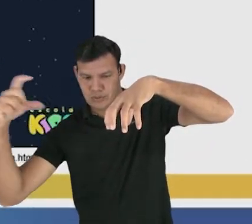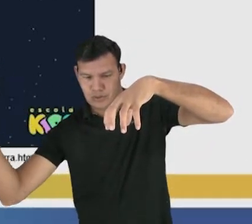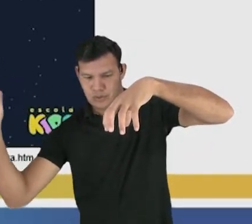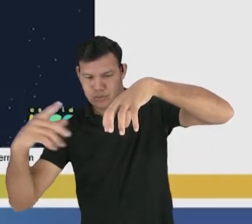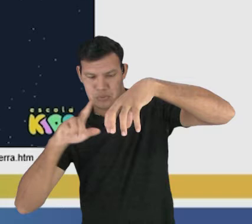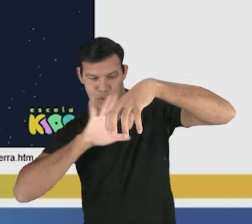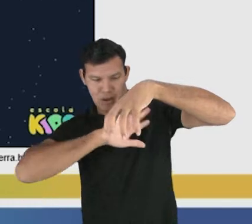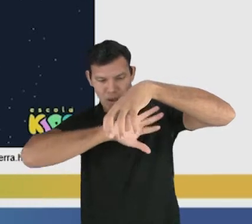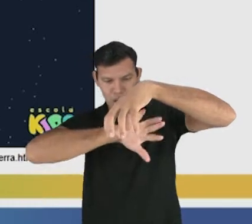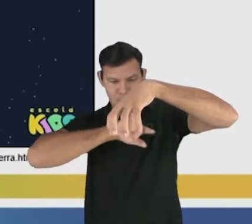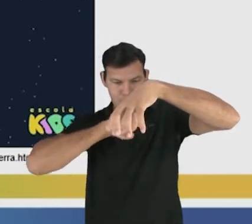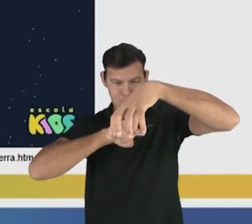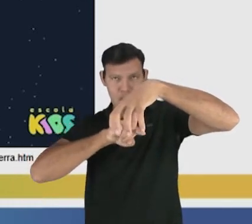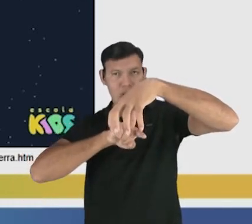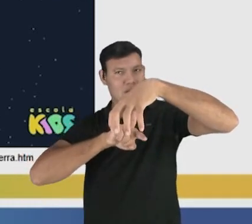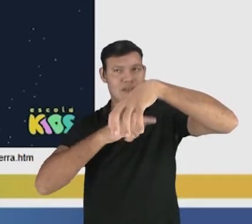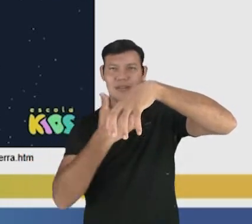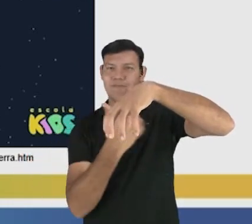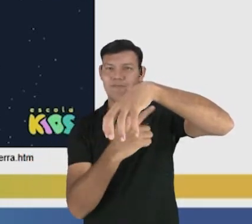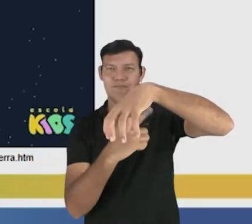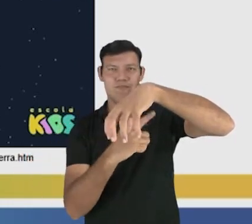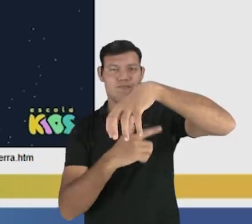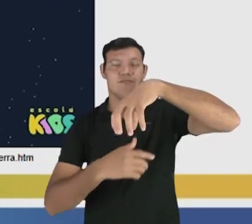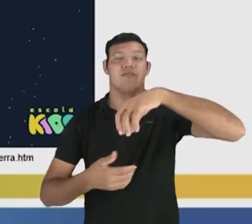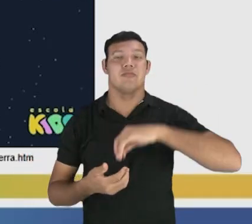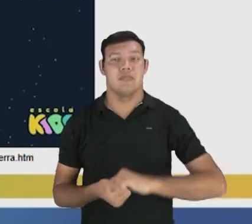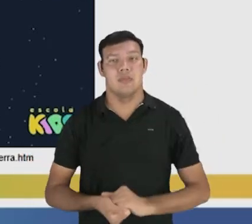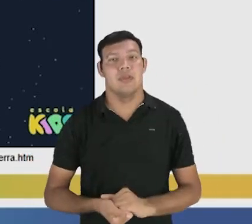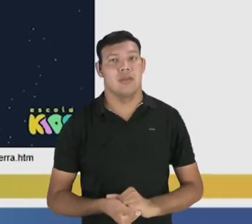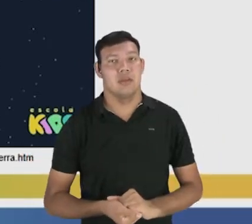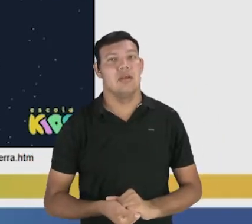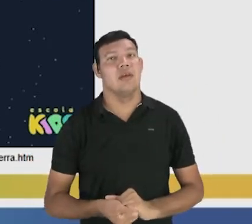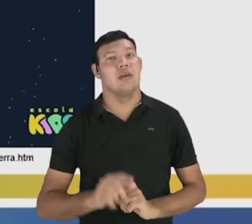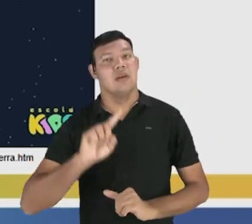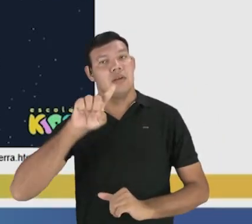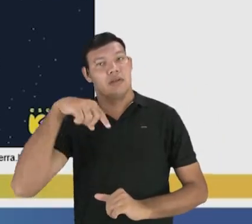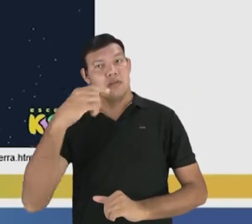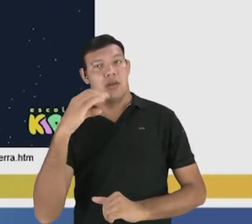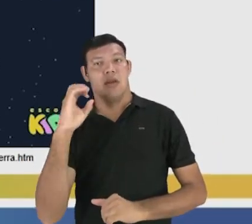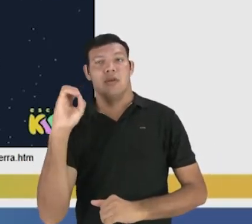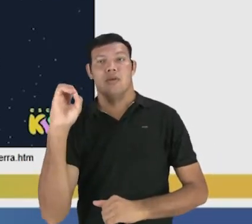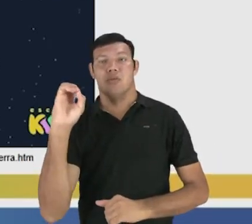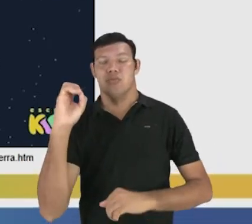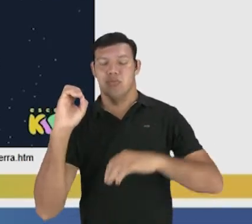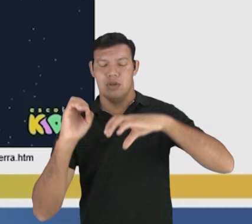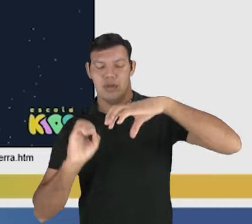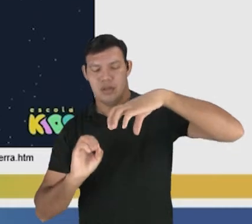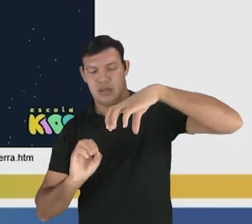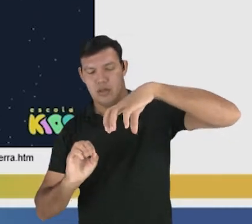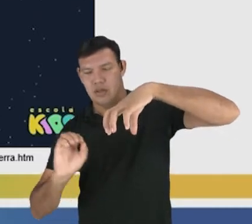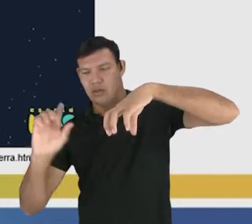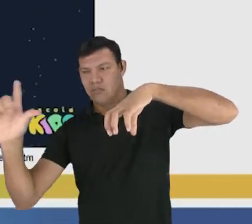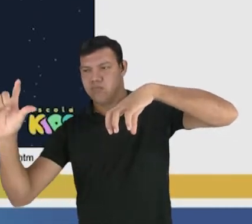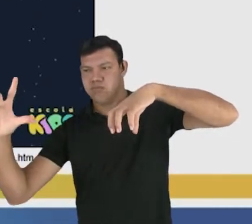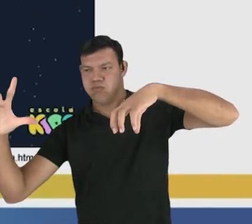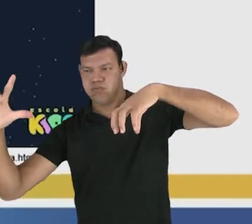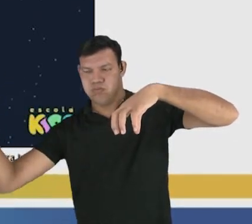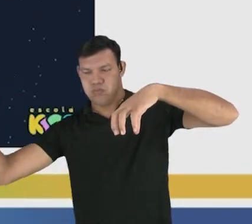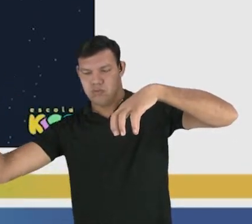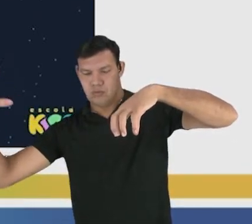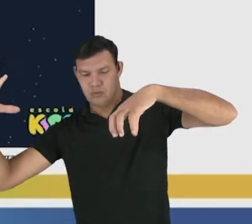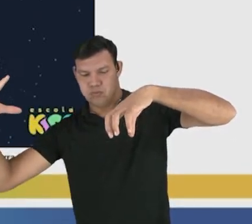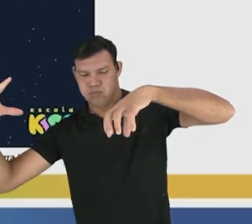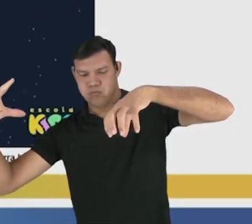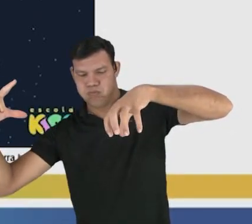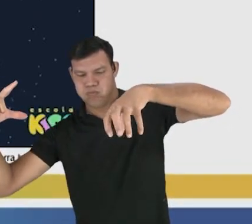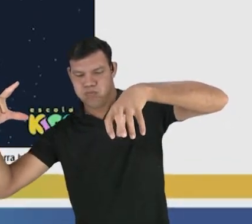e a outra parte não recebe esses raios. E depois, devido a essa movimentação, a gente tem a inversão de papéis. O